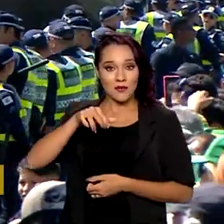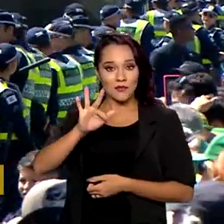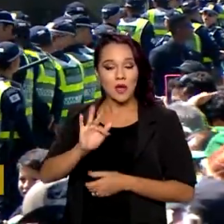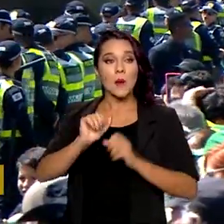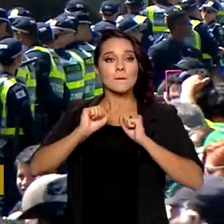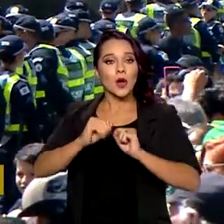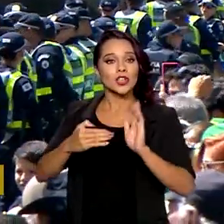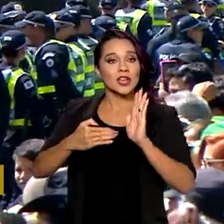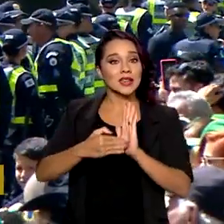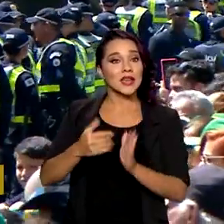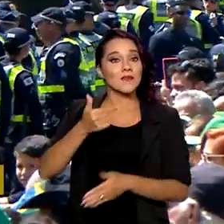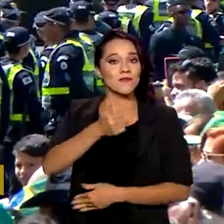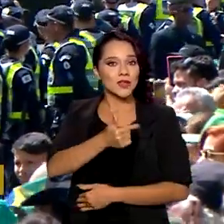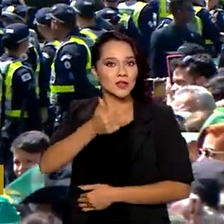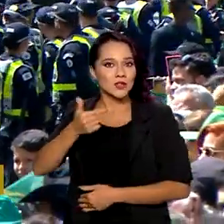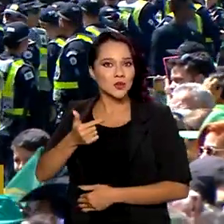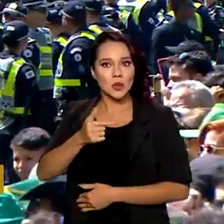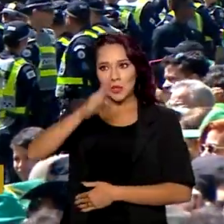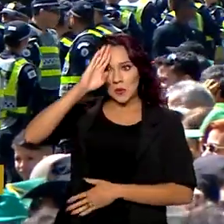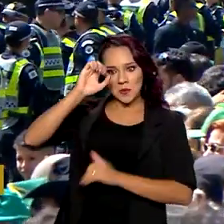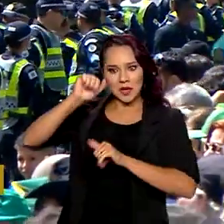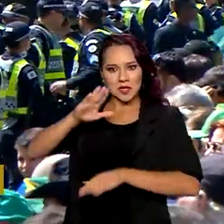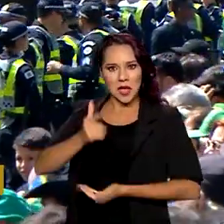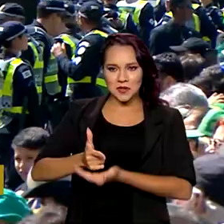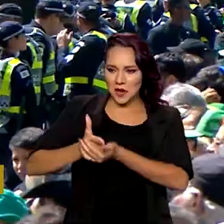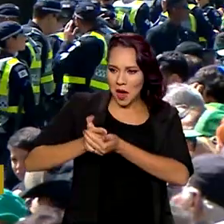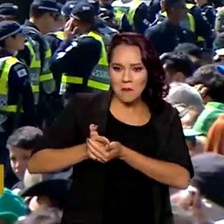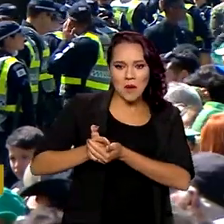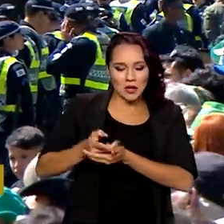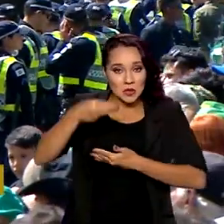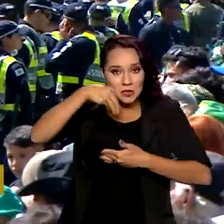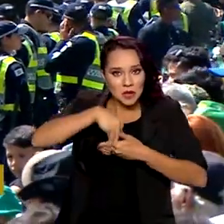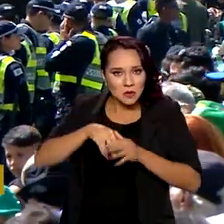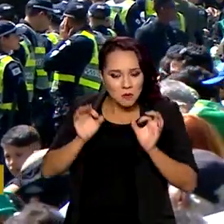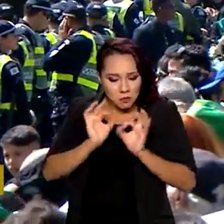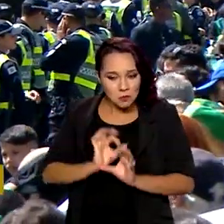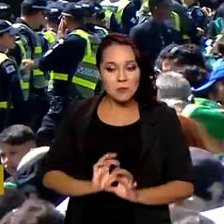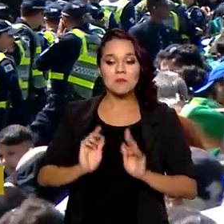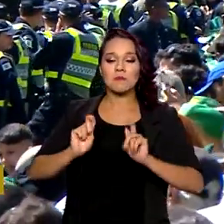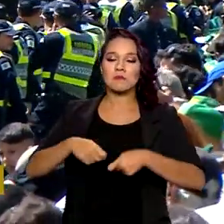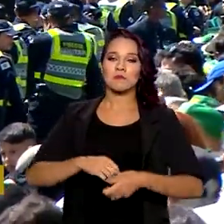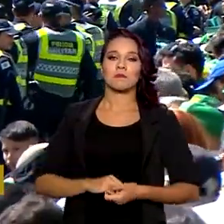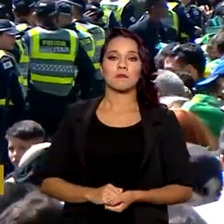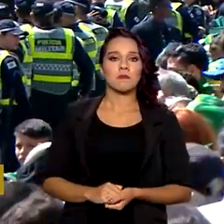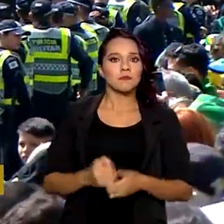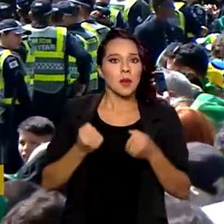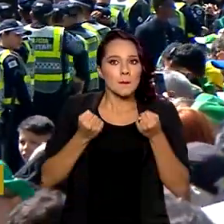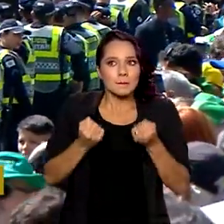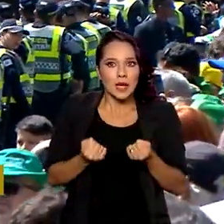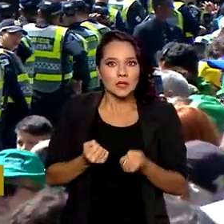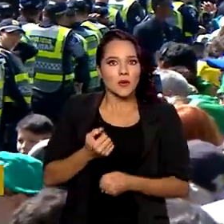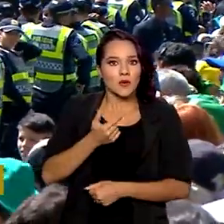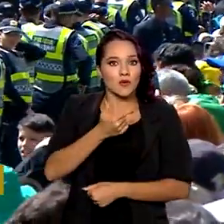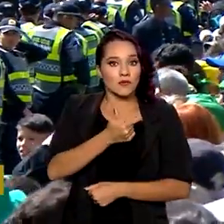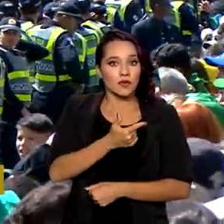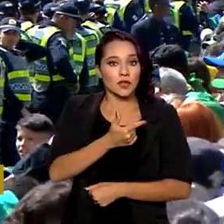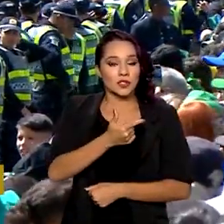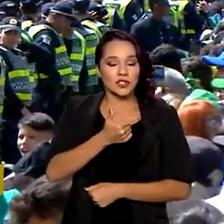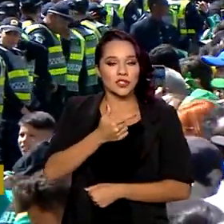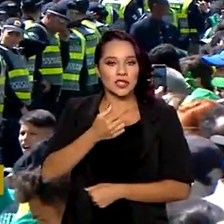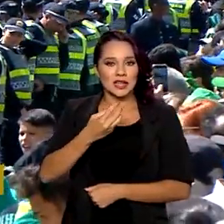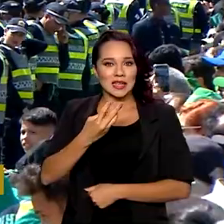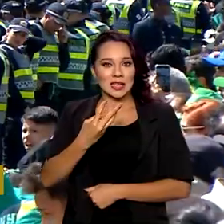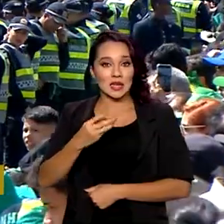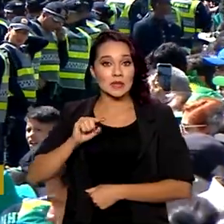até 22 militares armados e equipados. Ele pesa aproximadamente 23